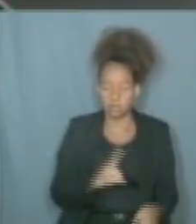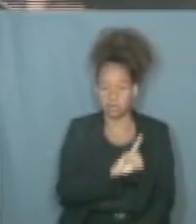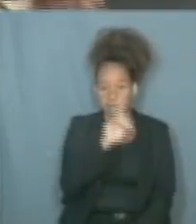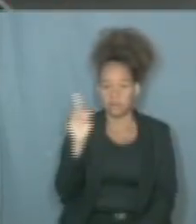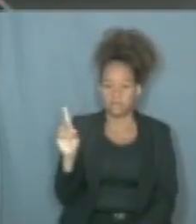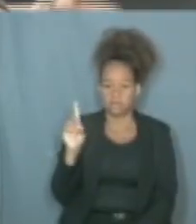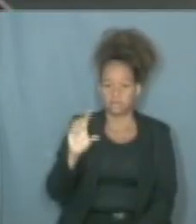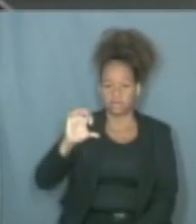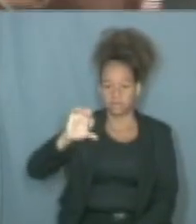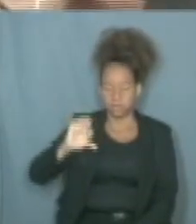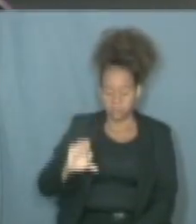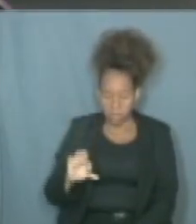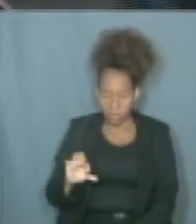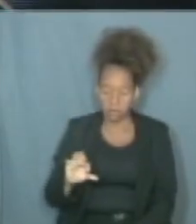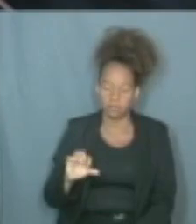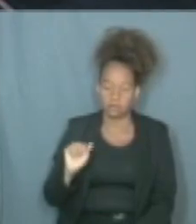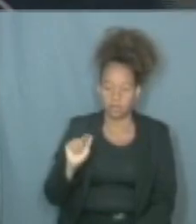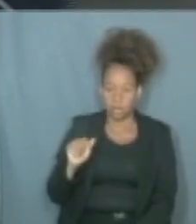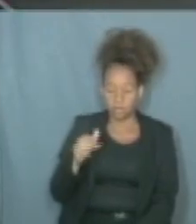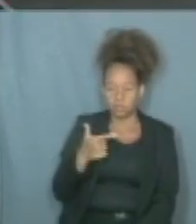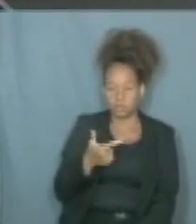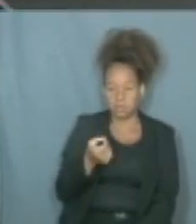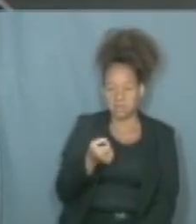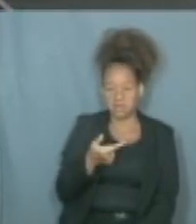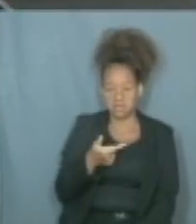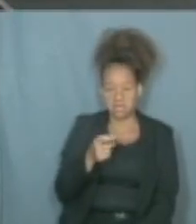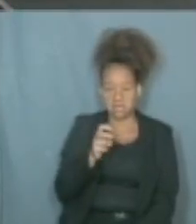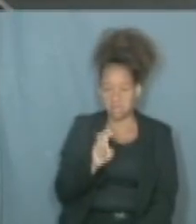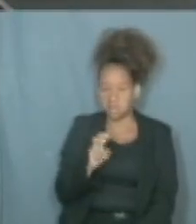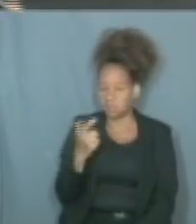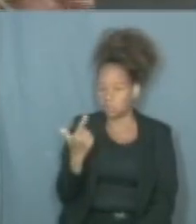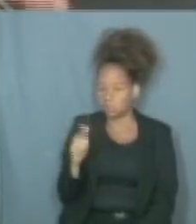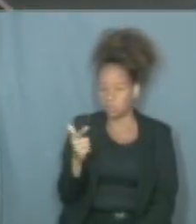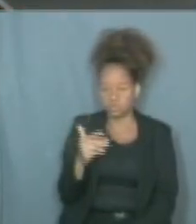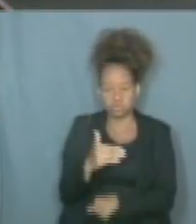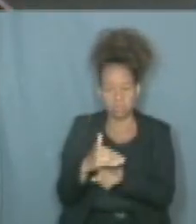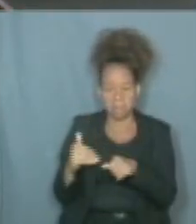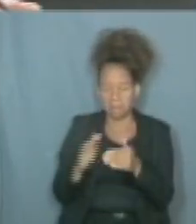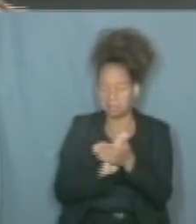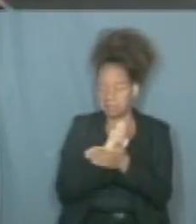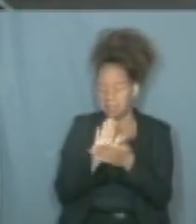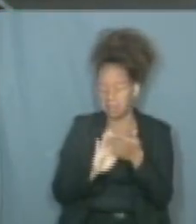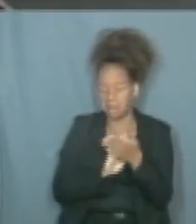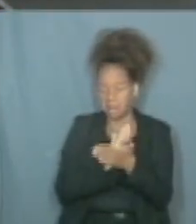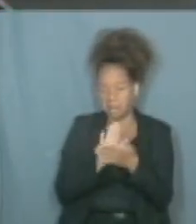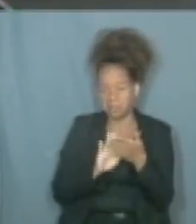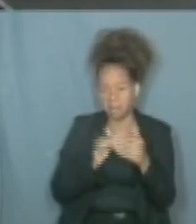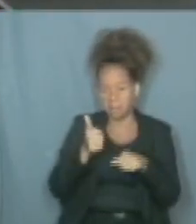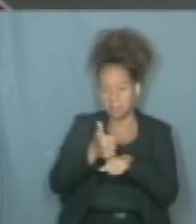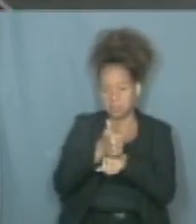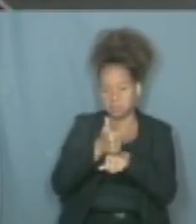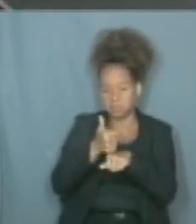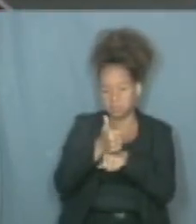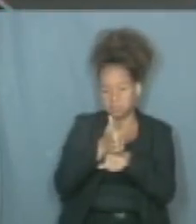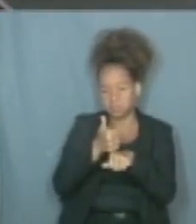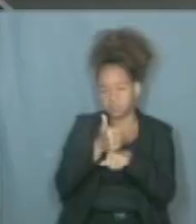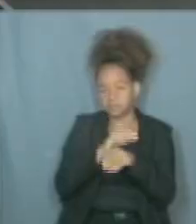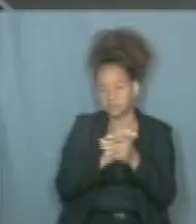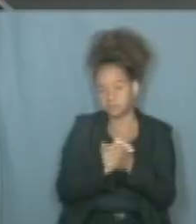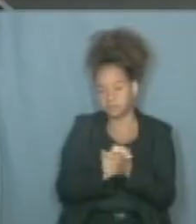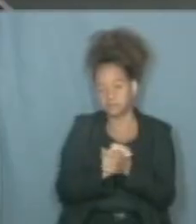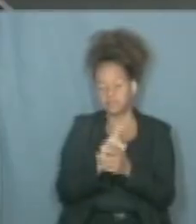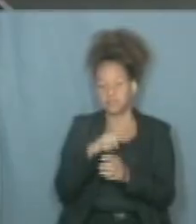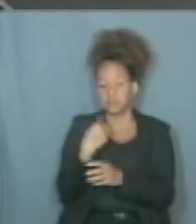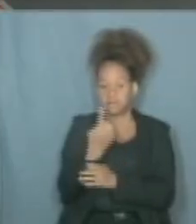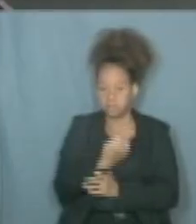19/8 de 2025 e não teve a nomeação desses profissionais. Então, para a gente